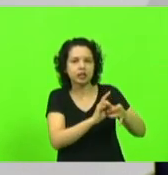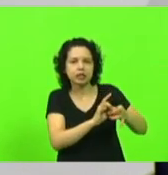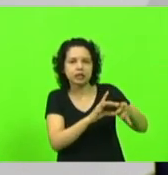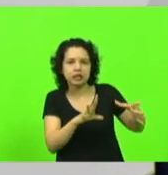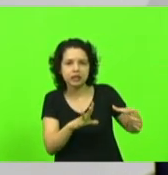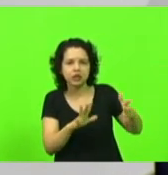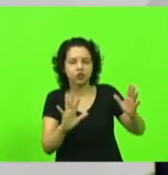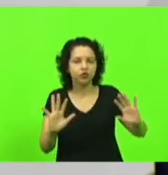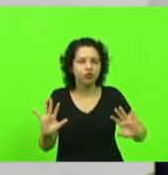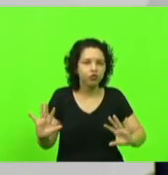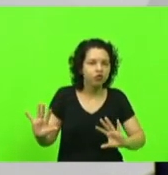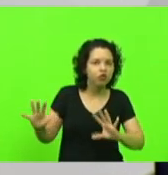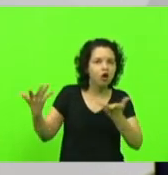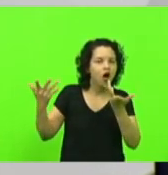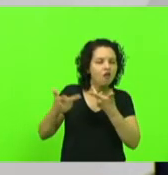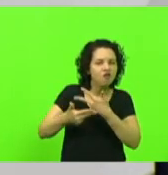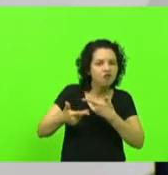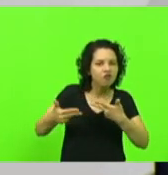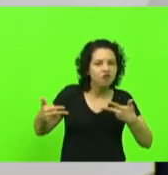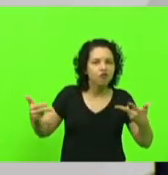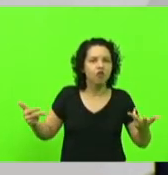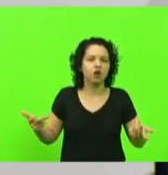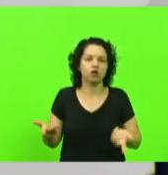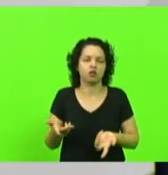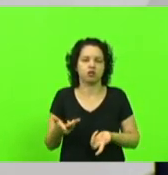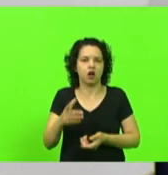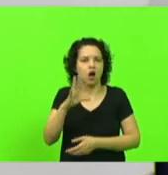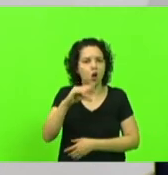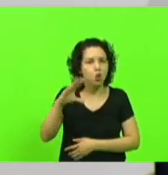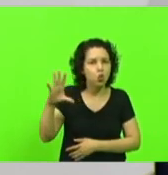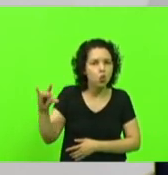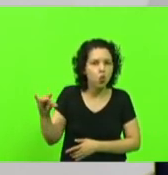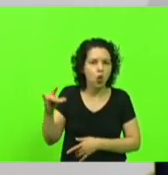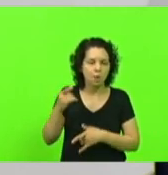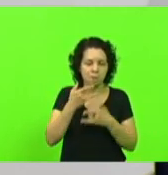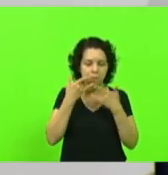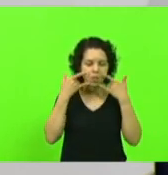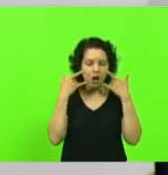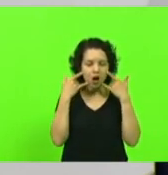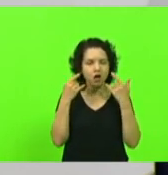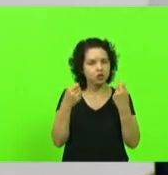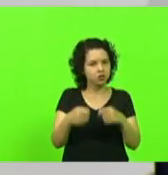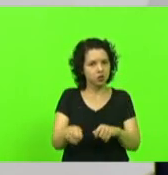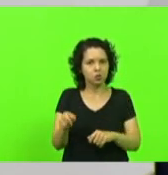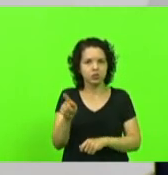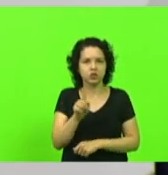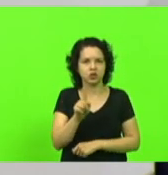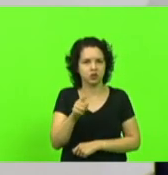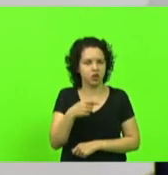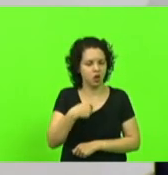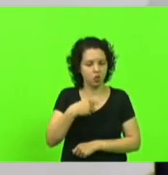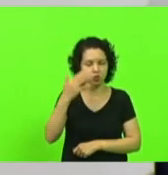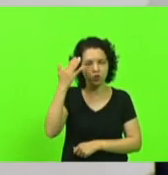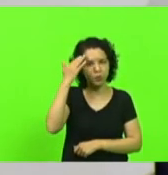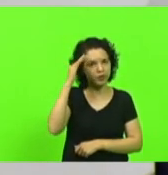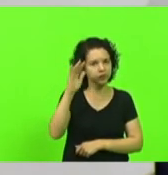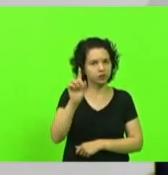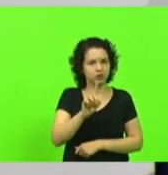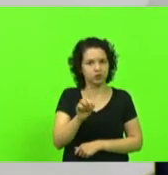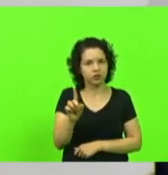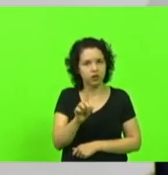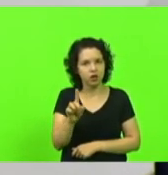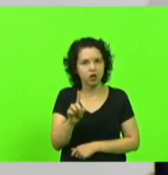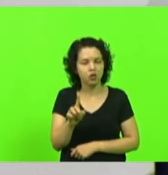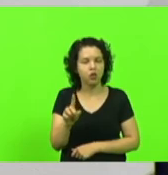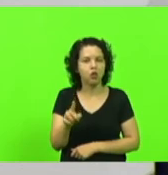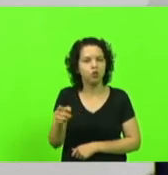e tudo mais, onde os adultos não precisam usar nada. Eu realmente não entendo essa lógica. Onde